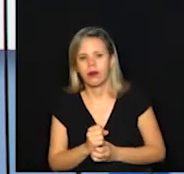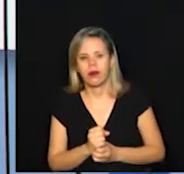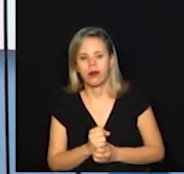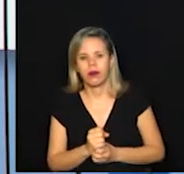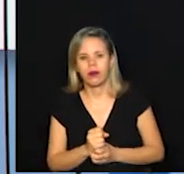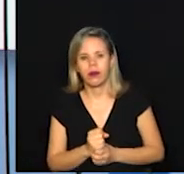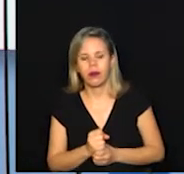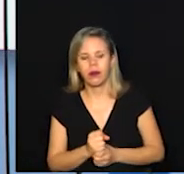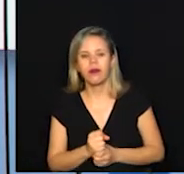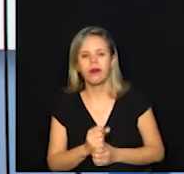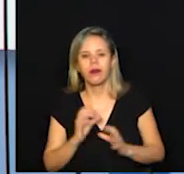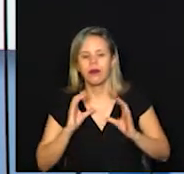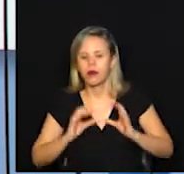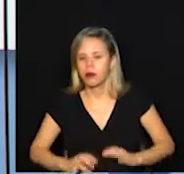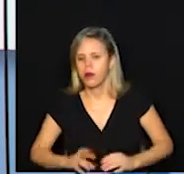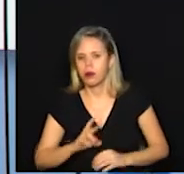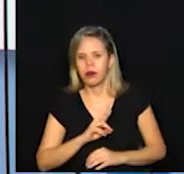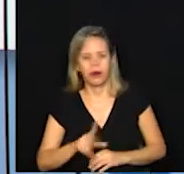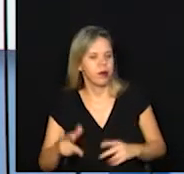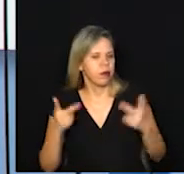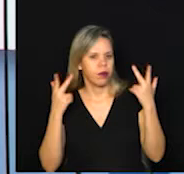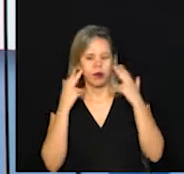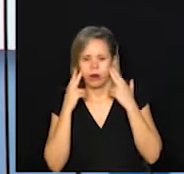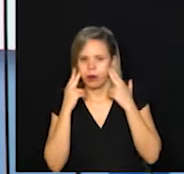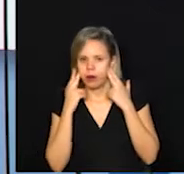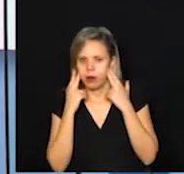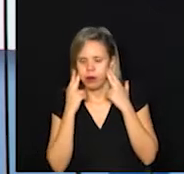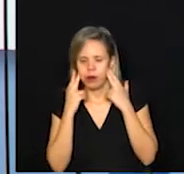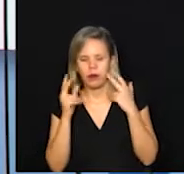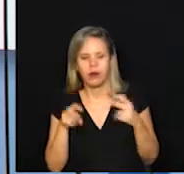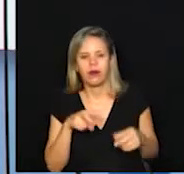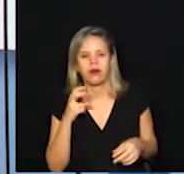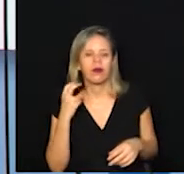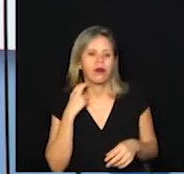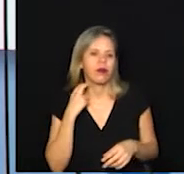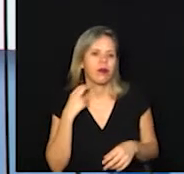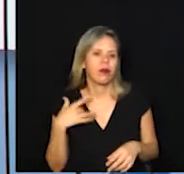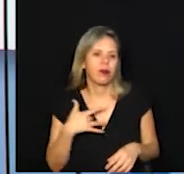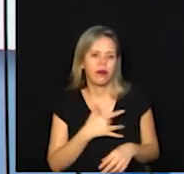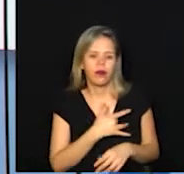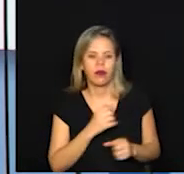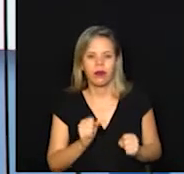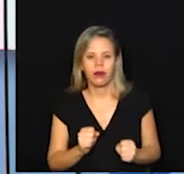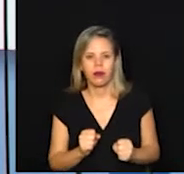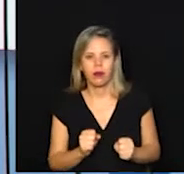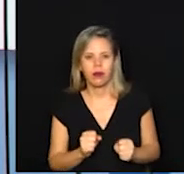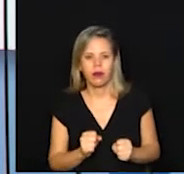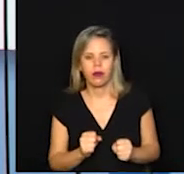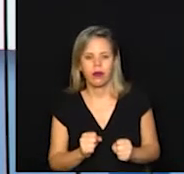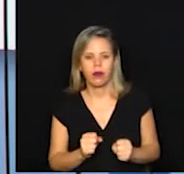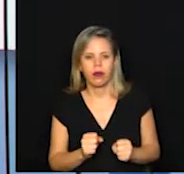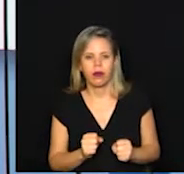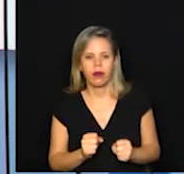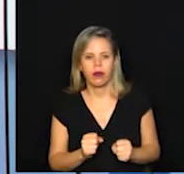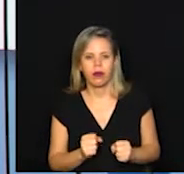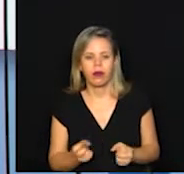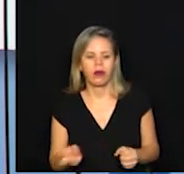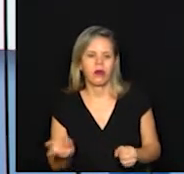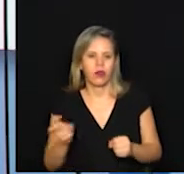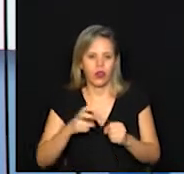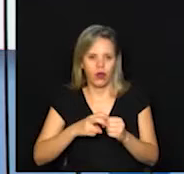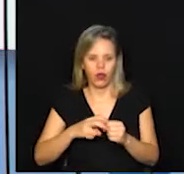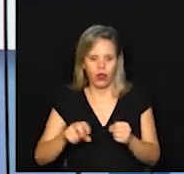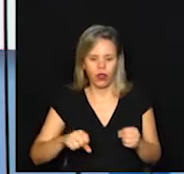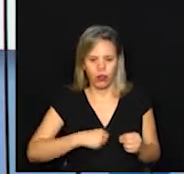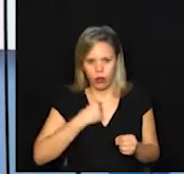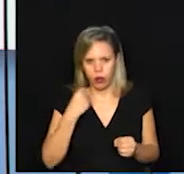Esses comportamentos não são normais entre os morcegos sadios e podem ser um indício de que estão com o vírus da raiva. Por